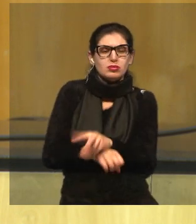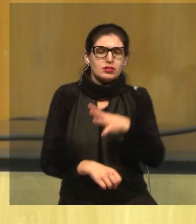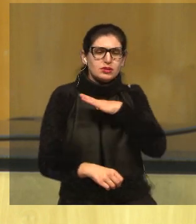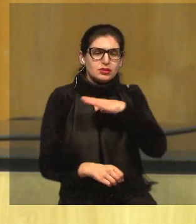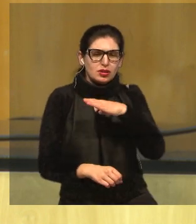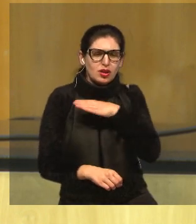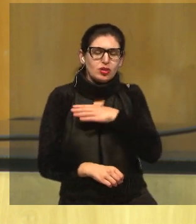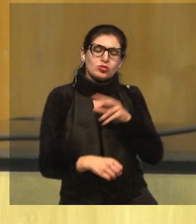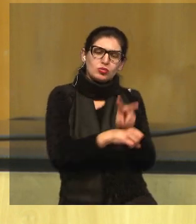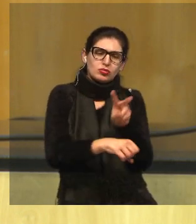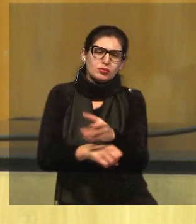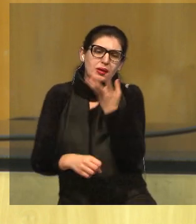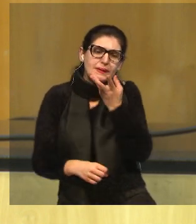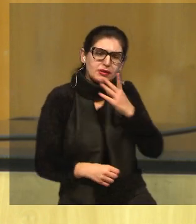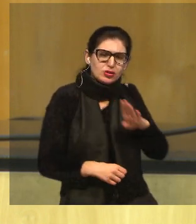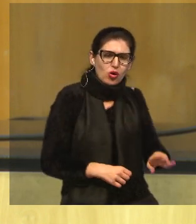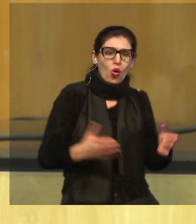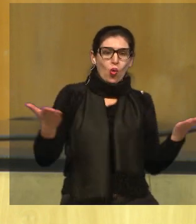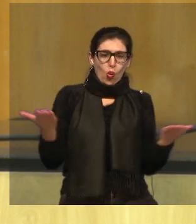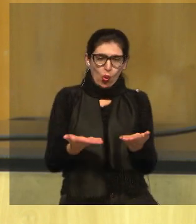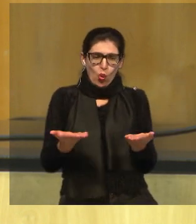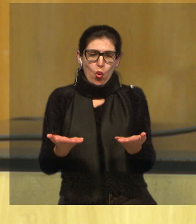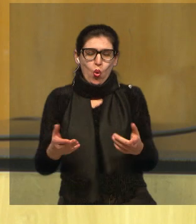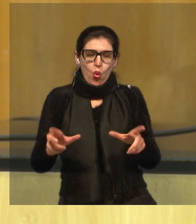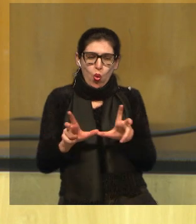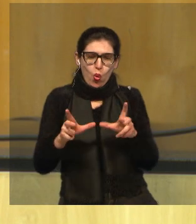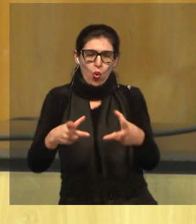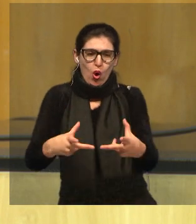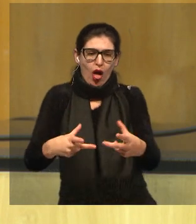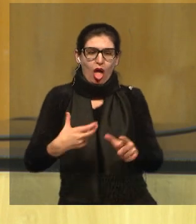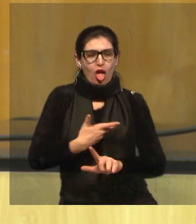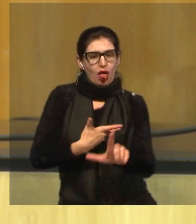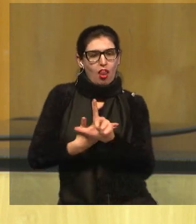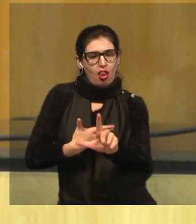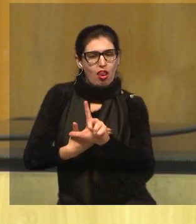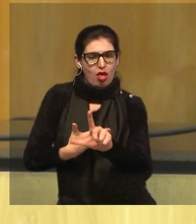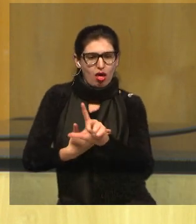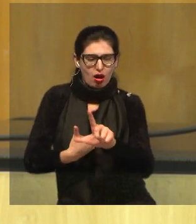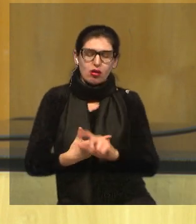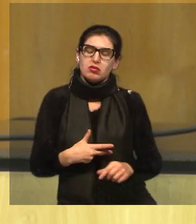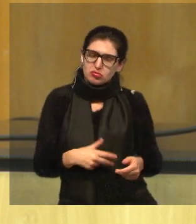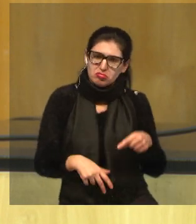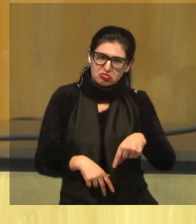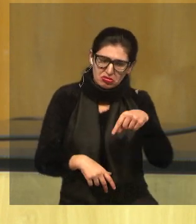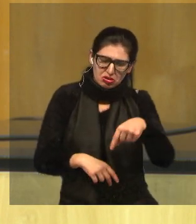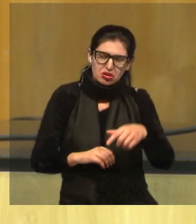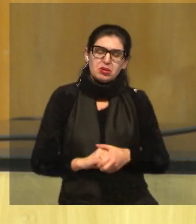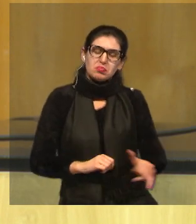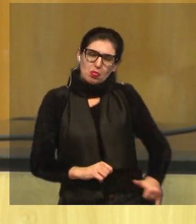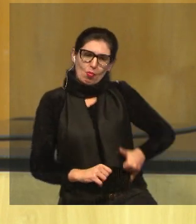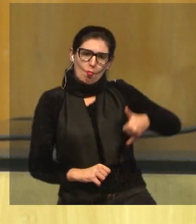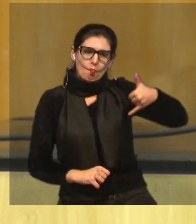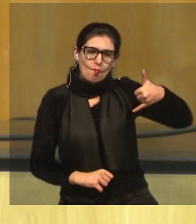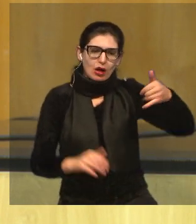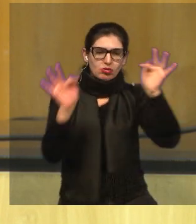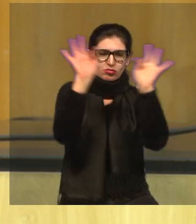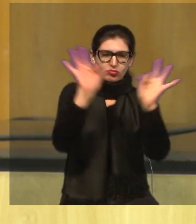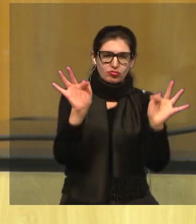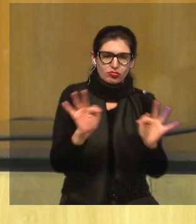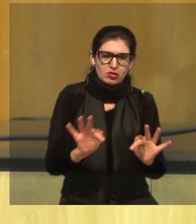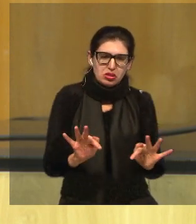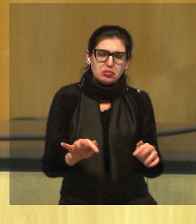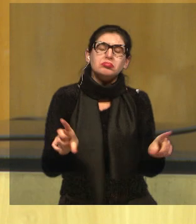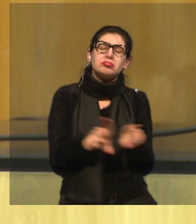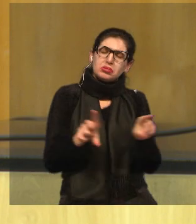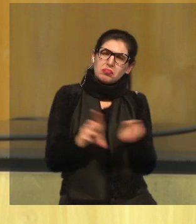crianças. Hoje eu me vejo aqui nessa Câmara Legislativa, de fato também com muito orgulho, e reitero a palavra da doutora